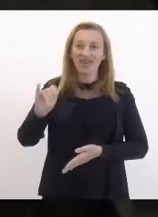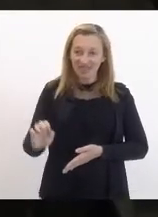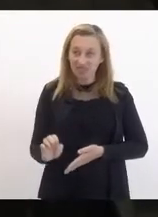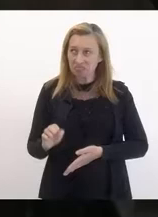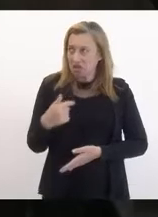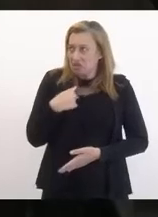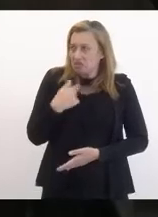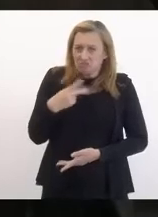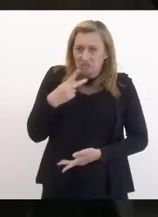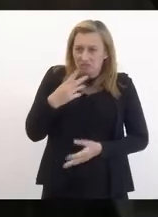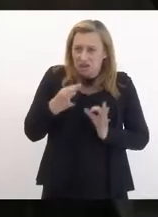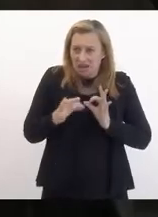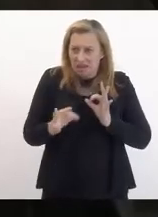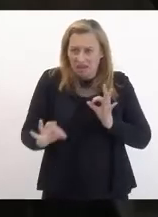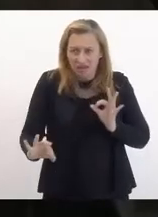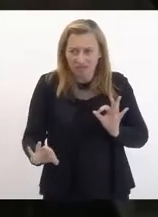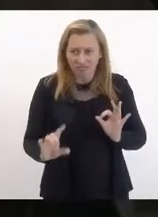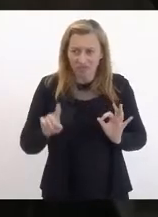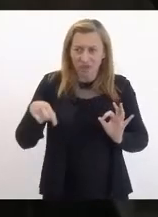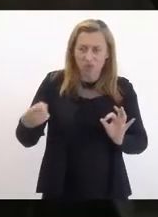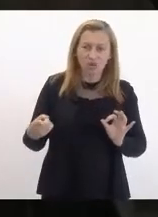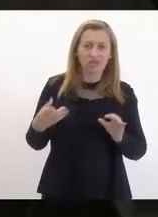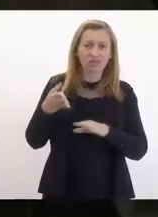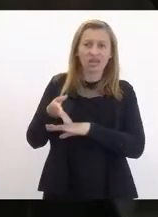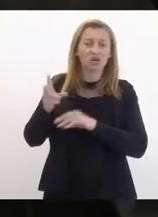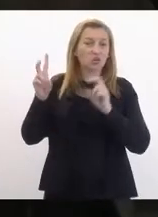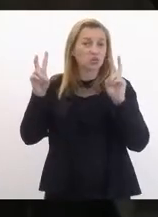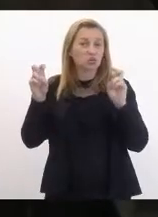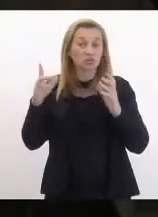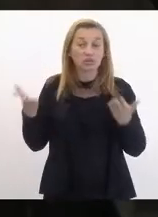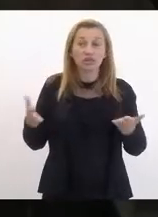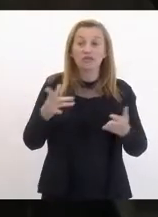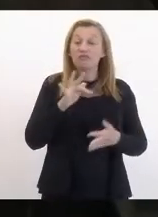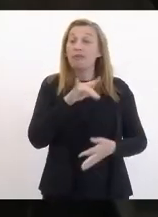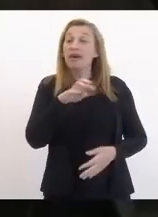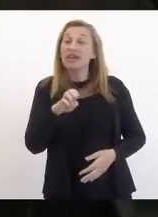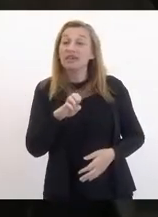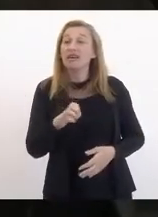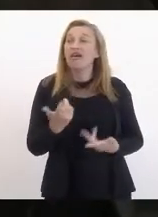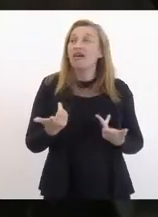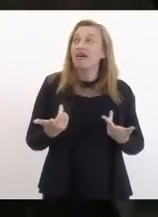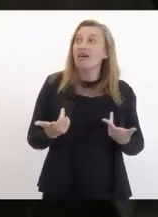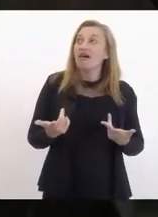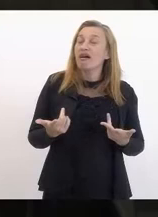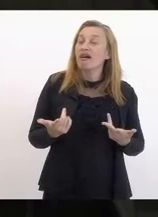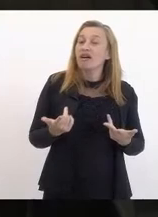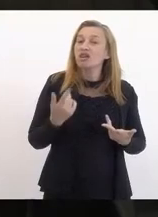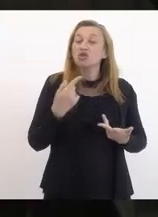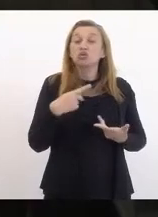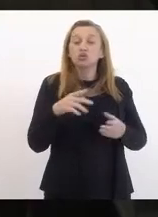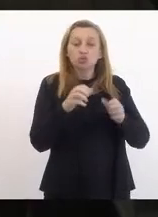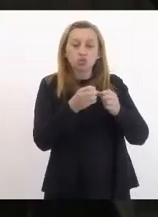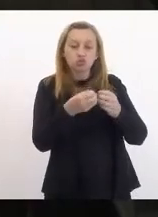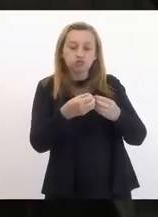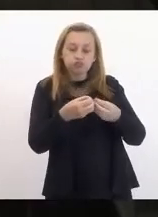vou aqui me alongar, porque quero entrar no outro tema, uma pauta fundamental da FEBEF é a sua